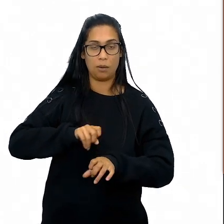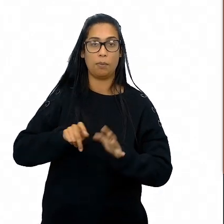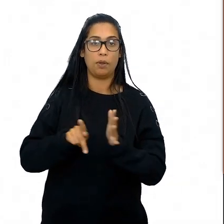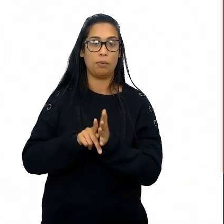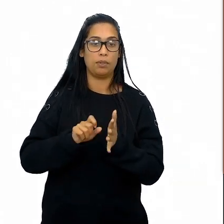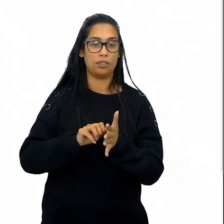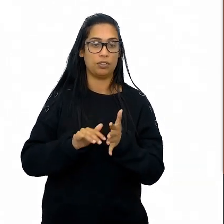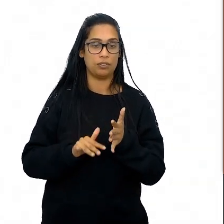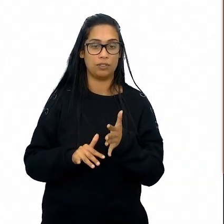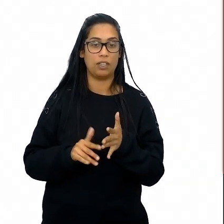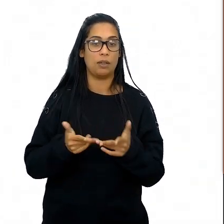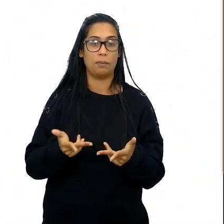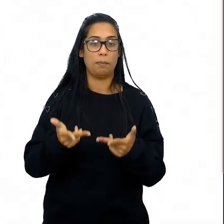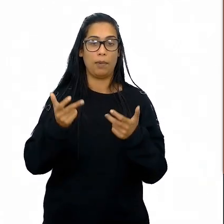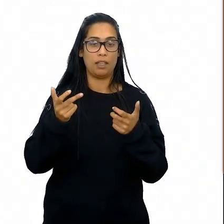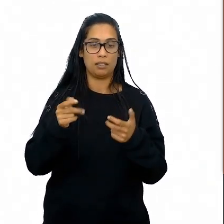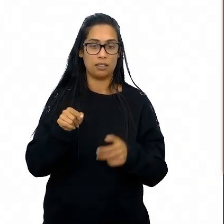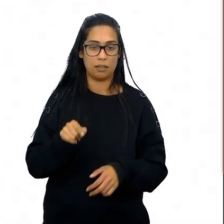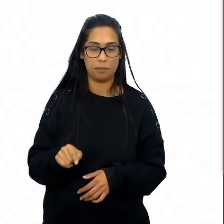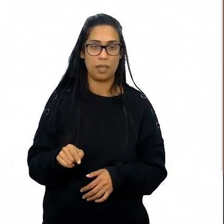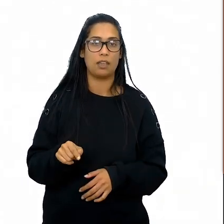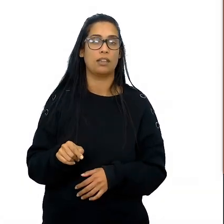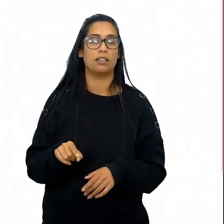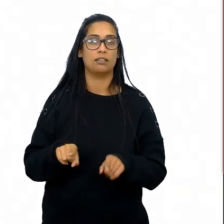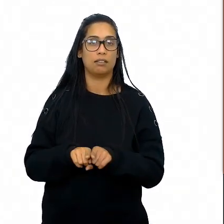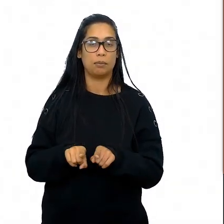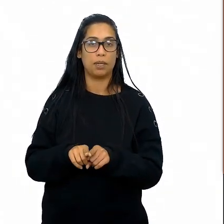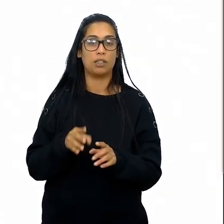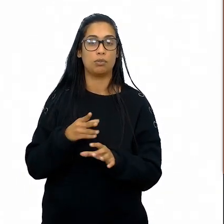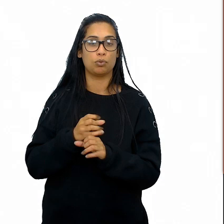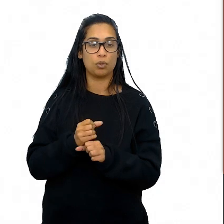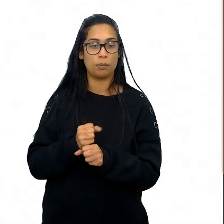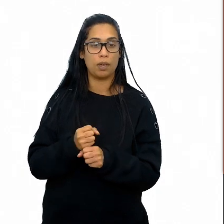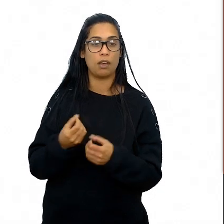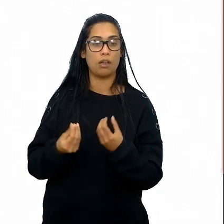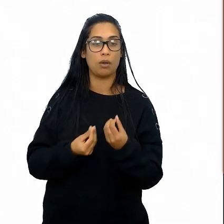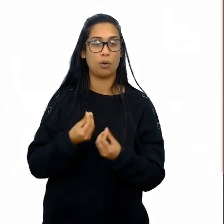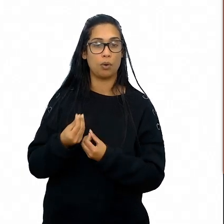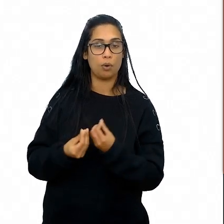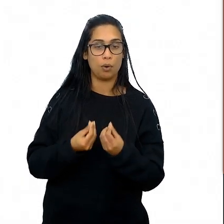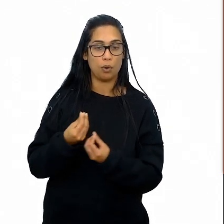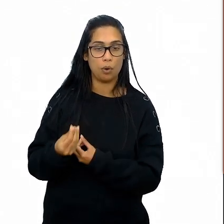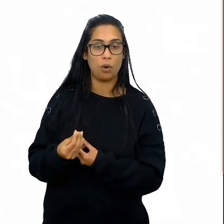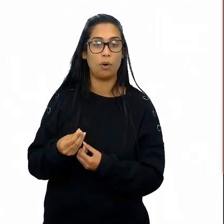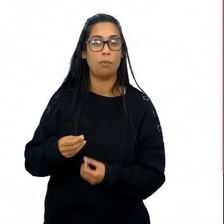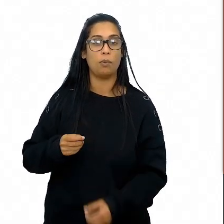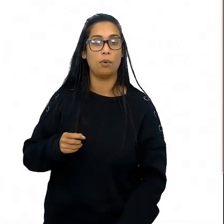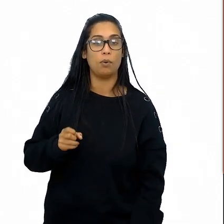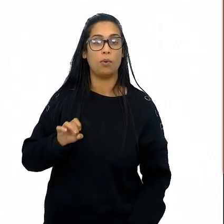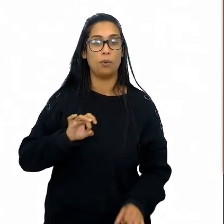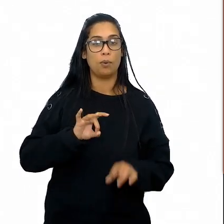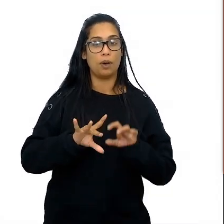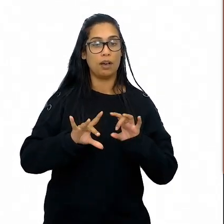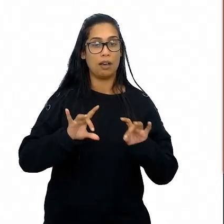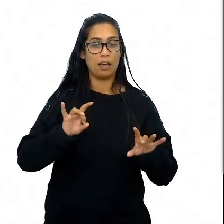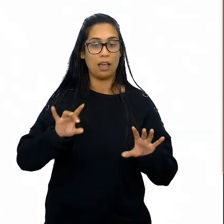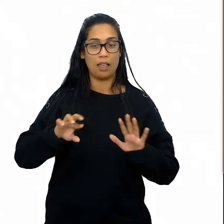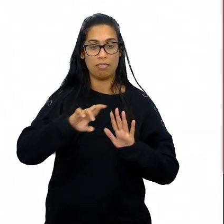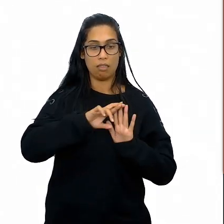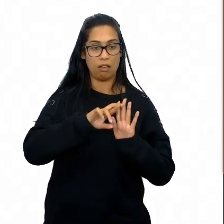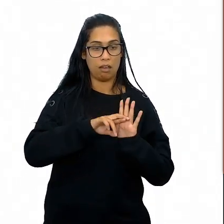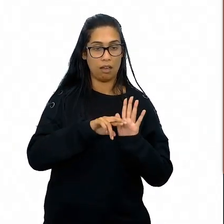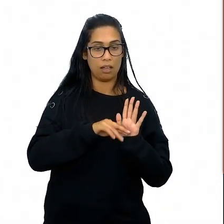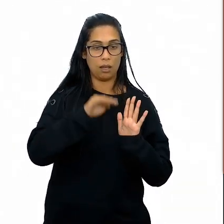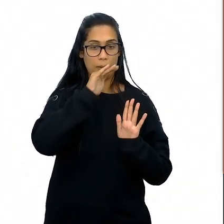é identificar e calcular as relações de proporcionalidade dos segmentos determinados por retas paralelas